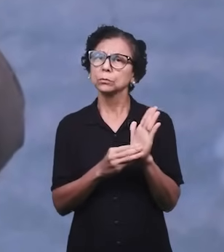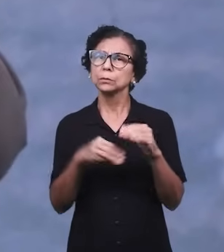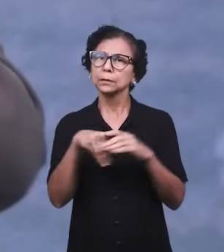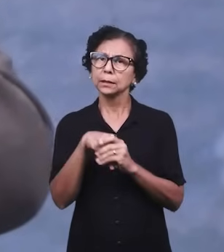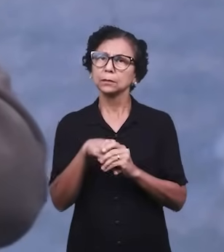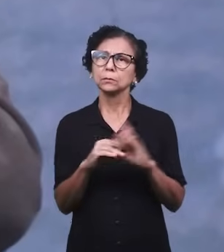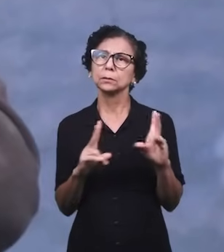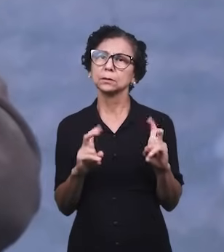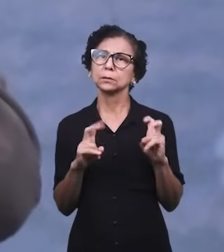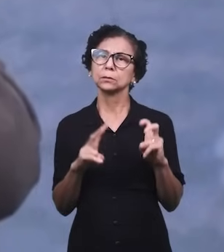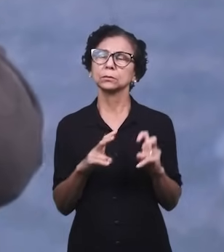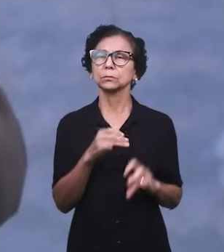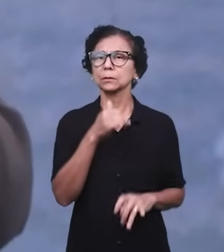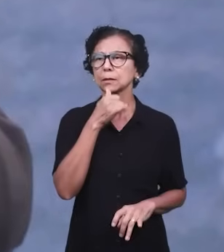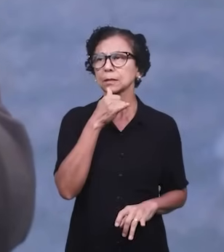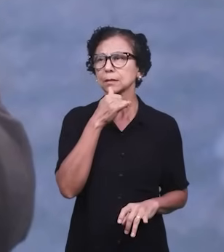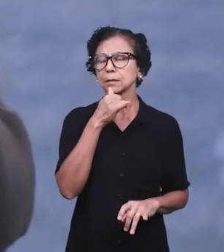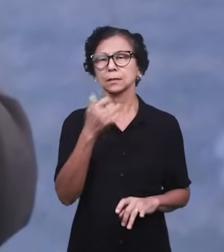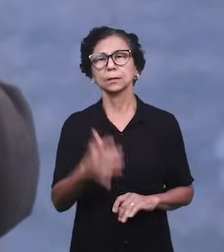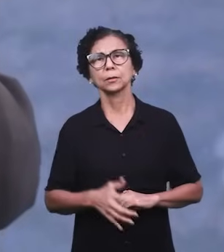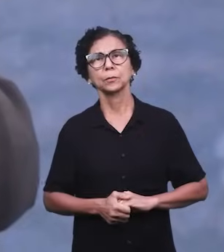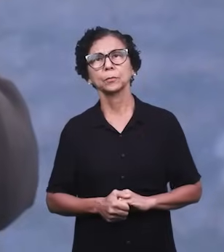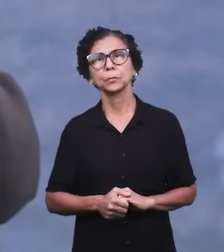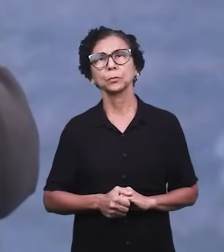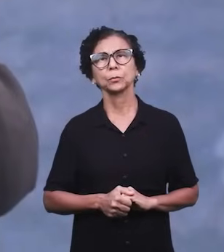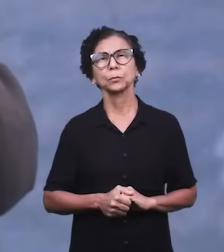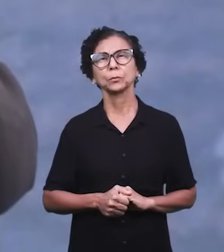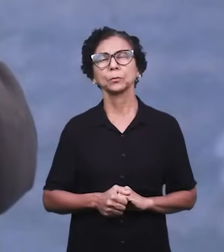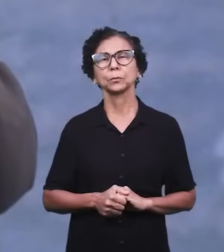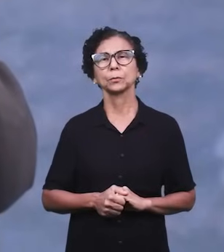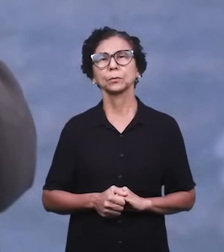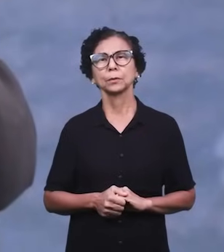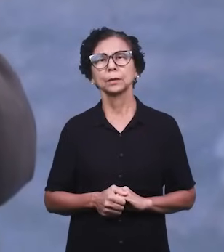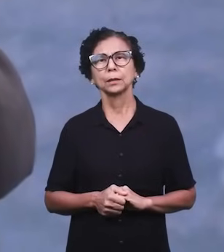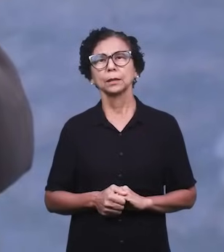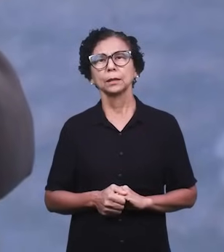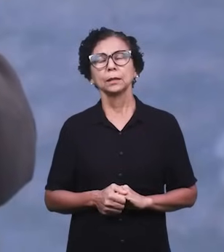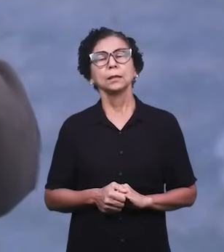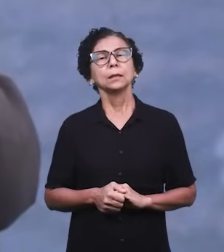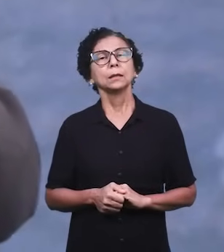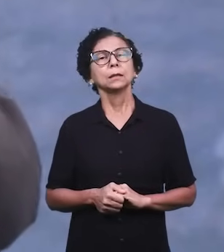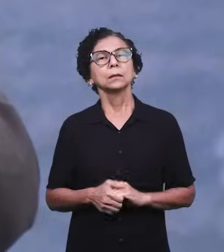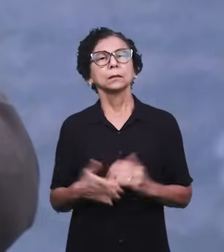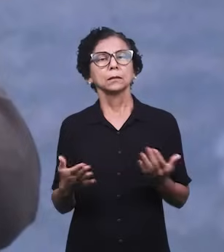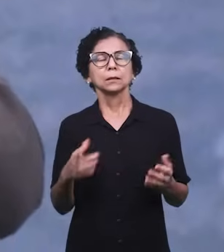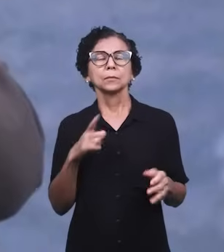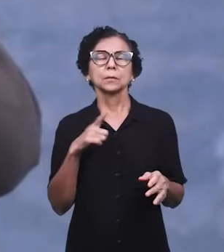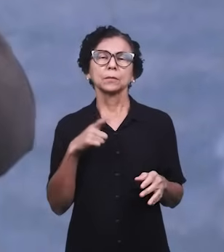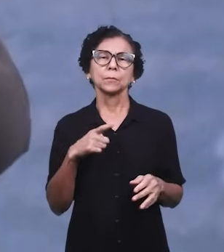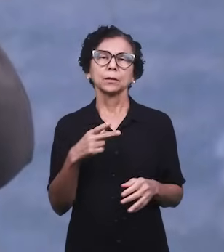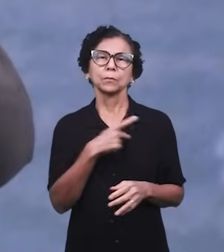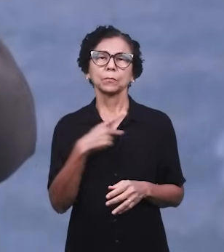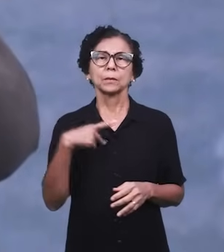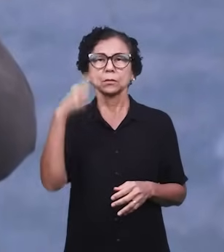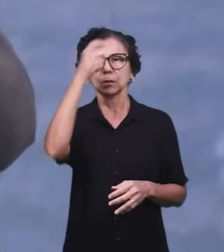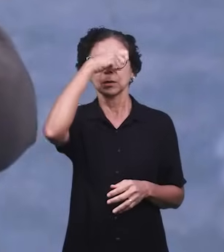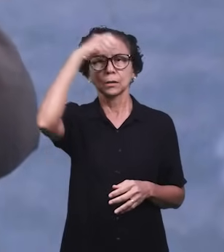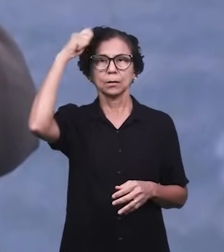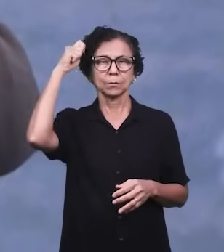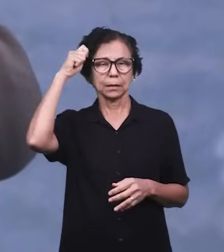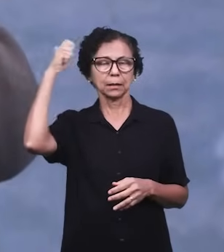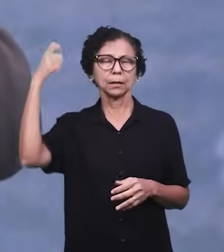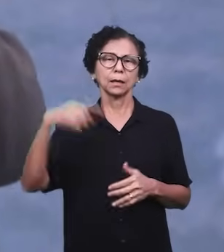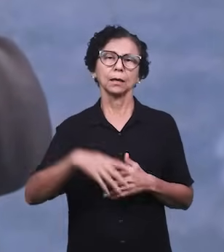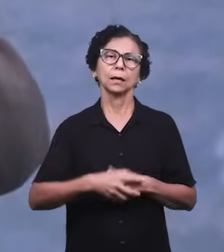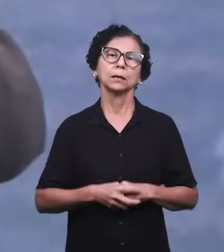exemplo, uma edição do programa que foi gravada no Manaim com o pastor Amadeu sobre síndrome da queda espiritual. É isso mesmo, síndrome é um